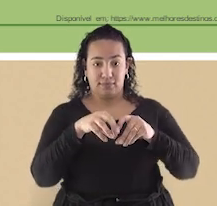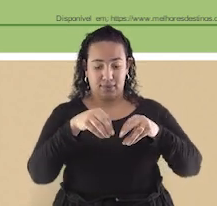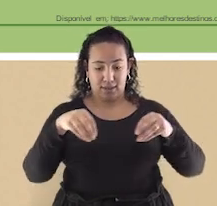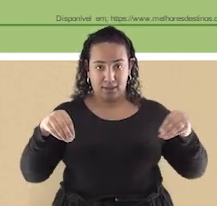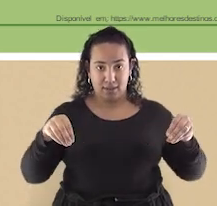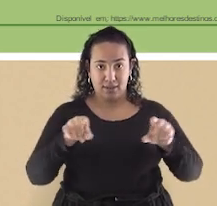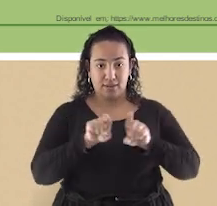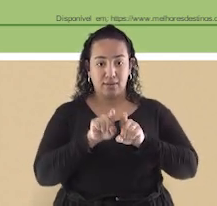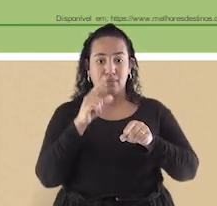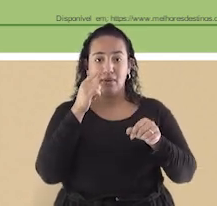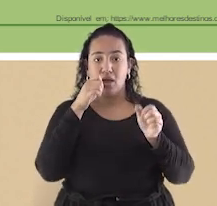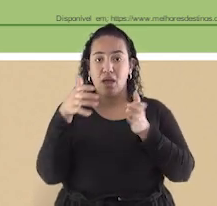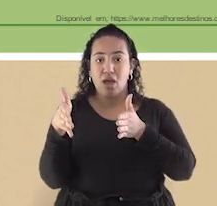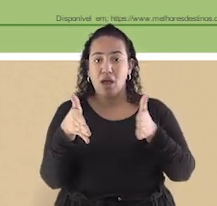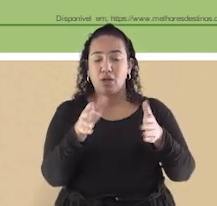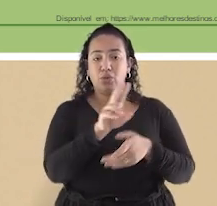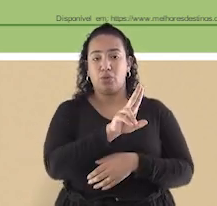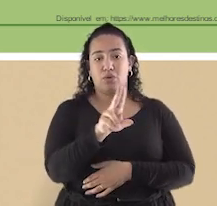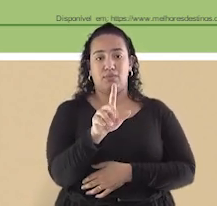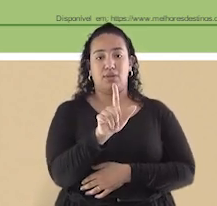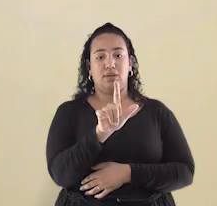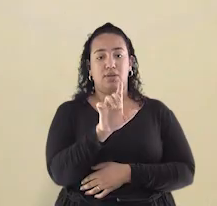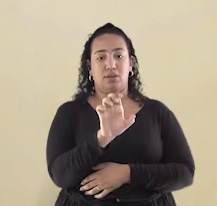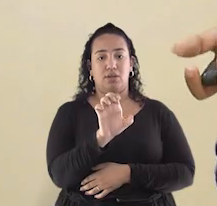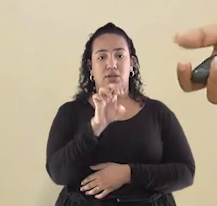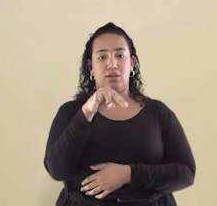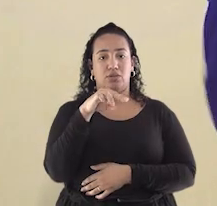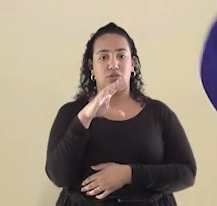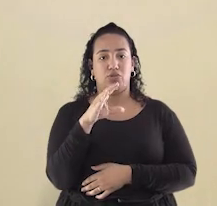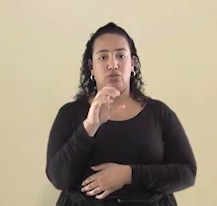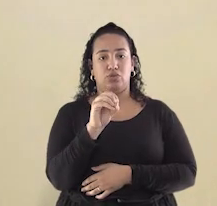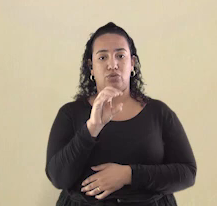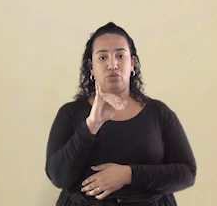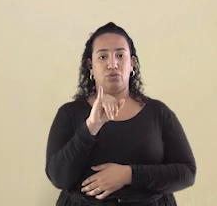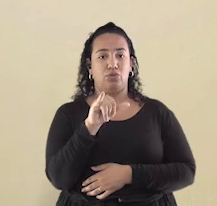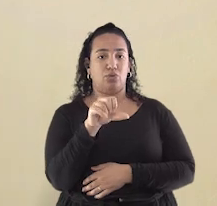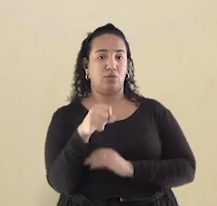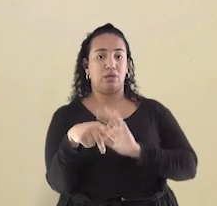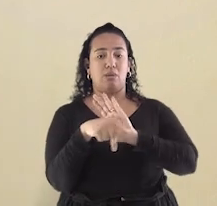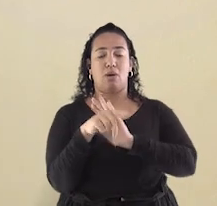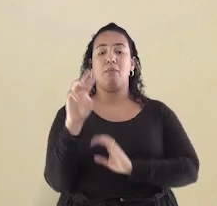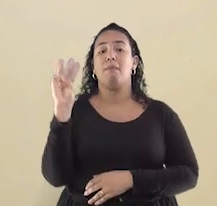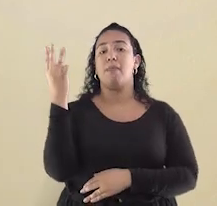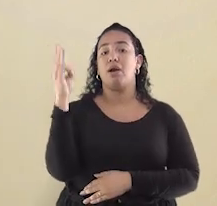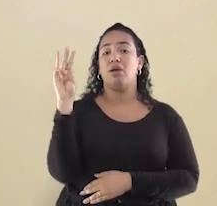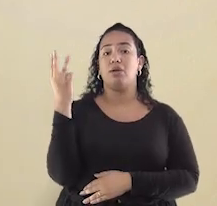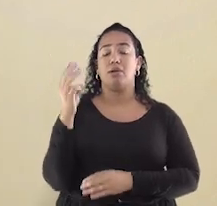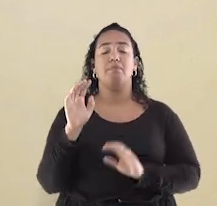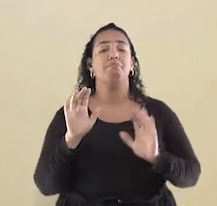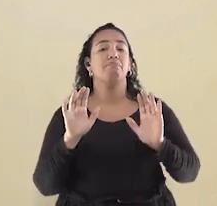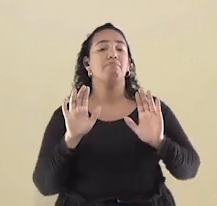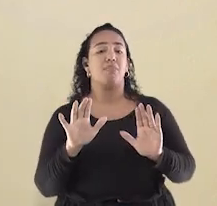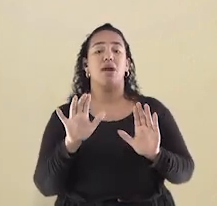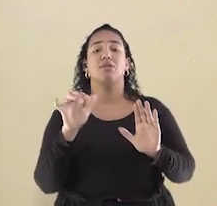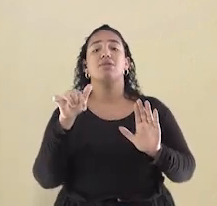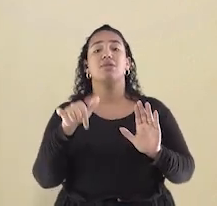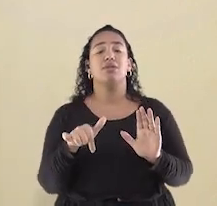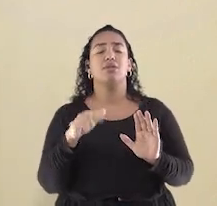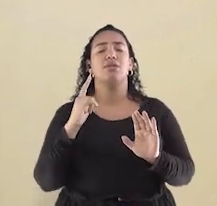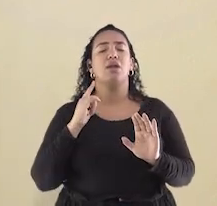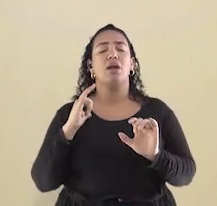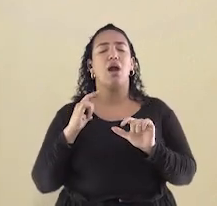lagos tem o nome de Lençóis Maranhenses. E aí, eu falei também sobre algumas atividades, mas o que seriam